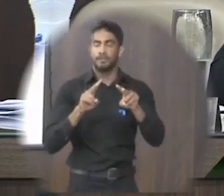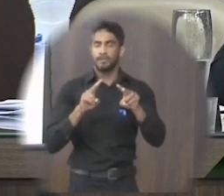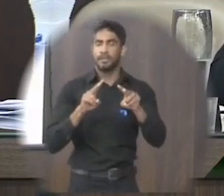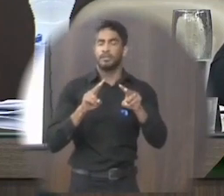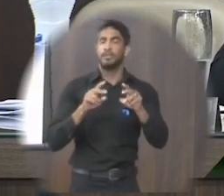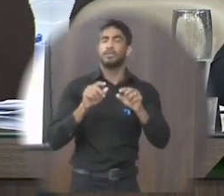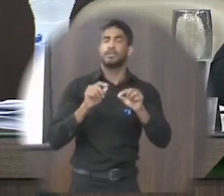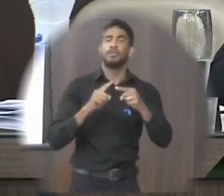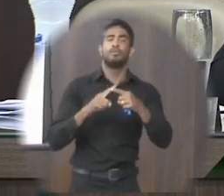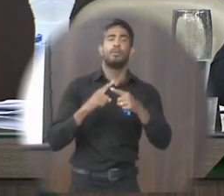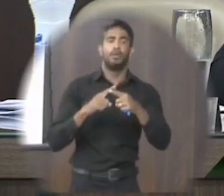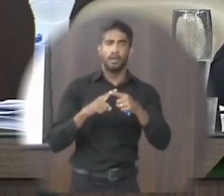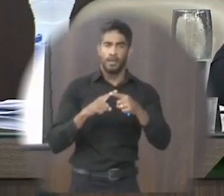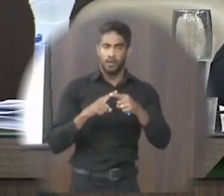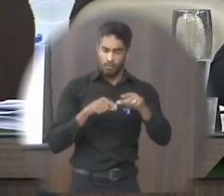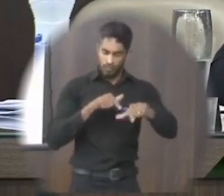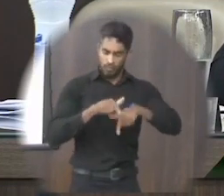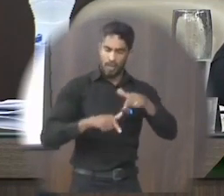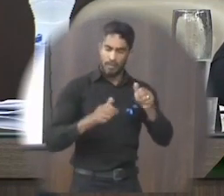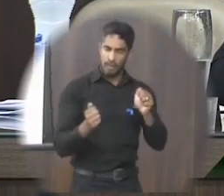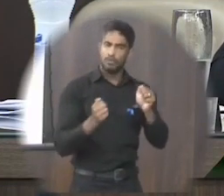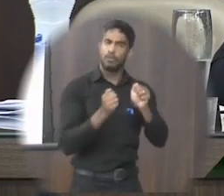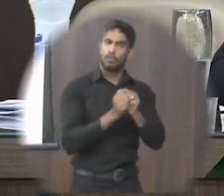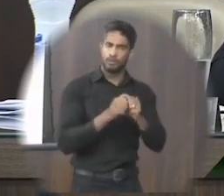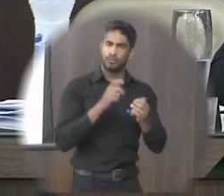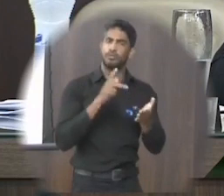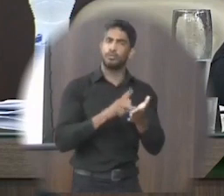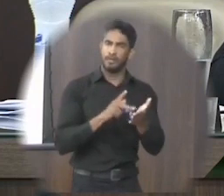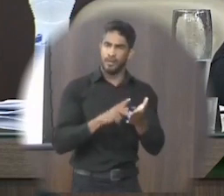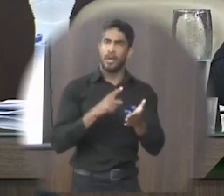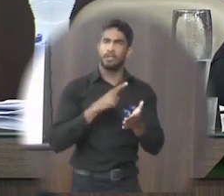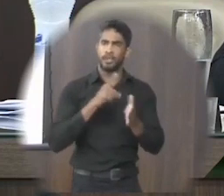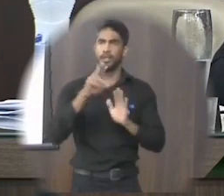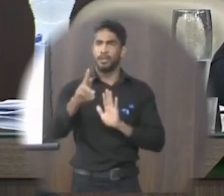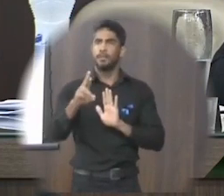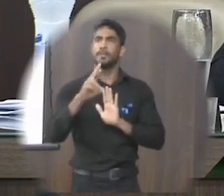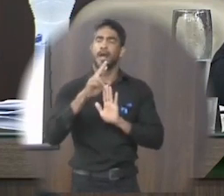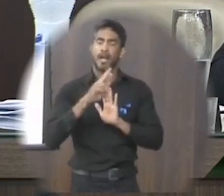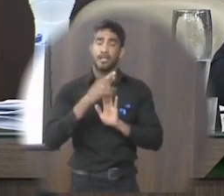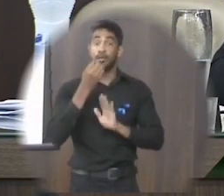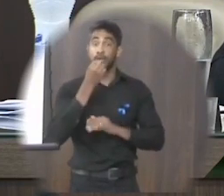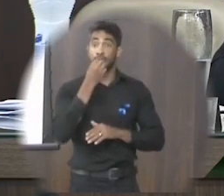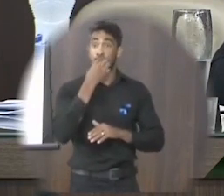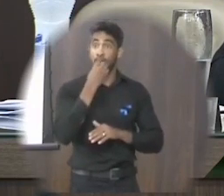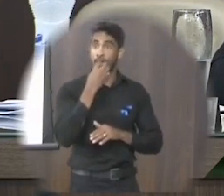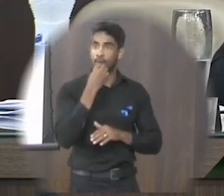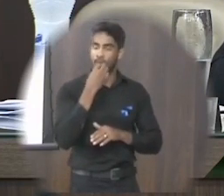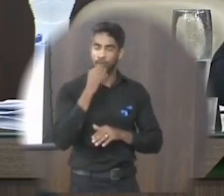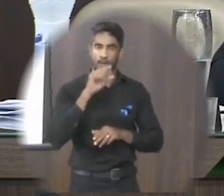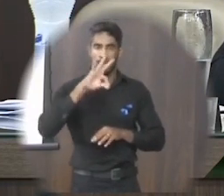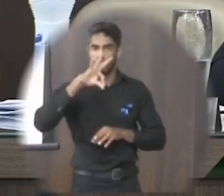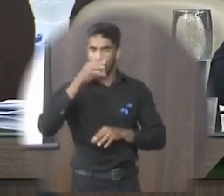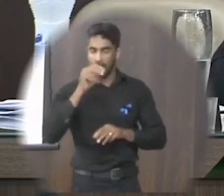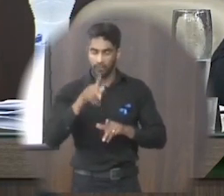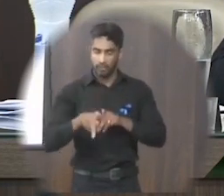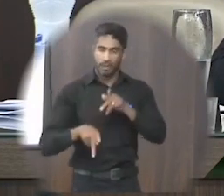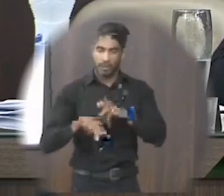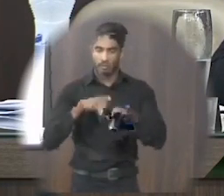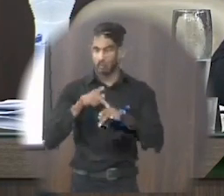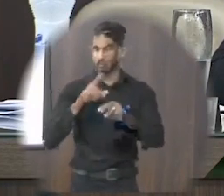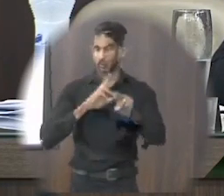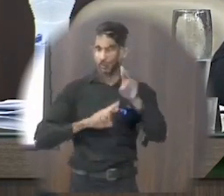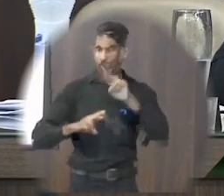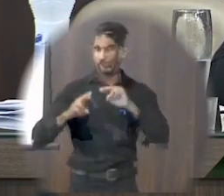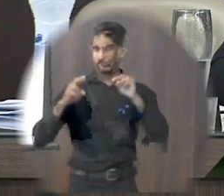instituições, que a ação conjunta, ela realmente traz resultado satisfatório e efetivo para toda a população. E com relação à moção